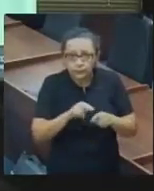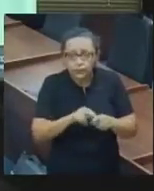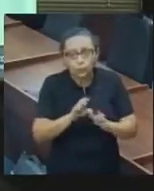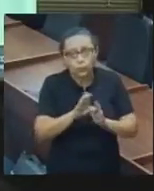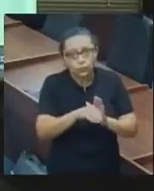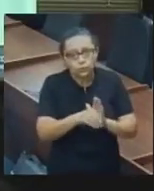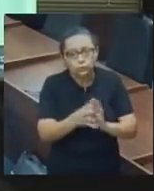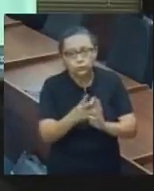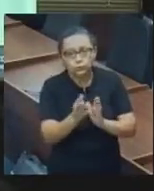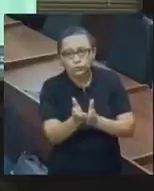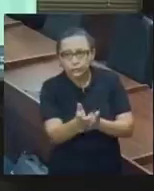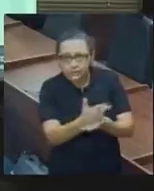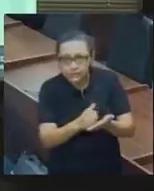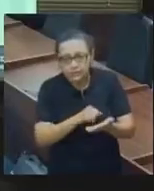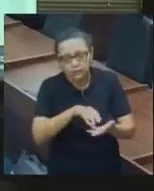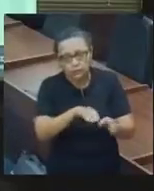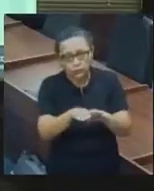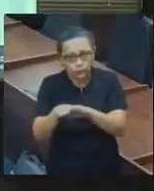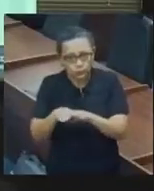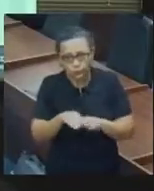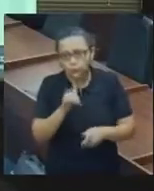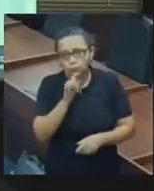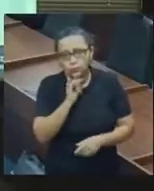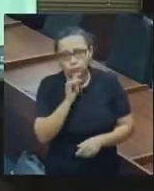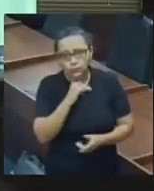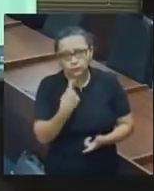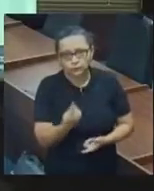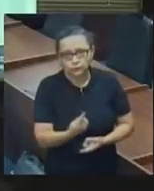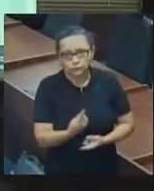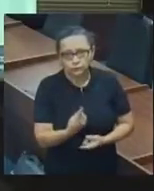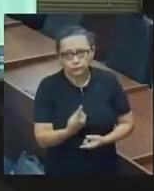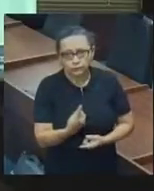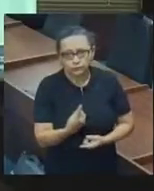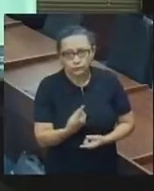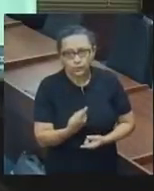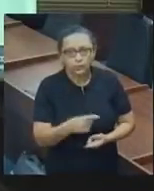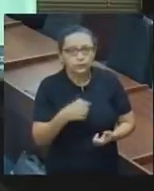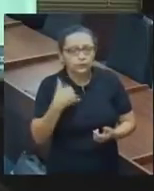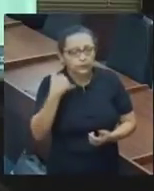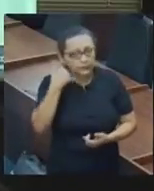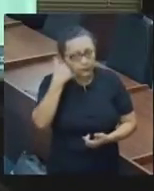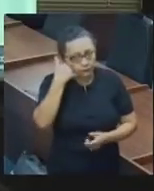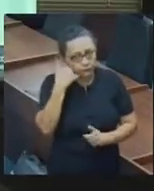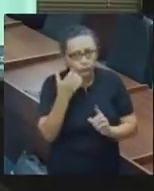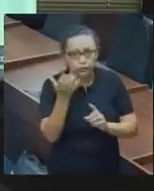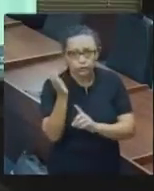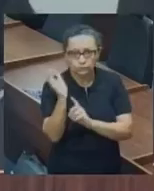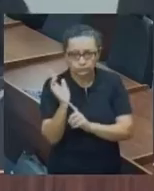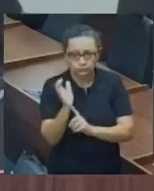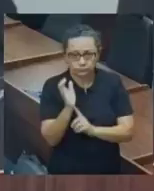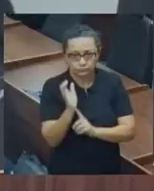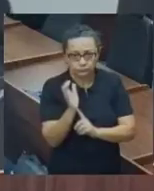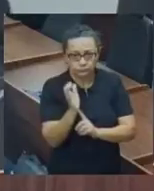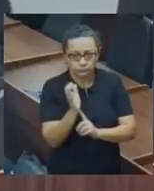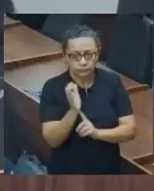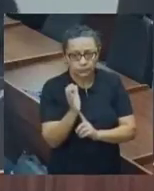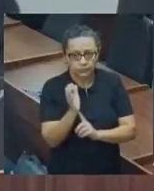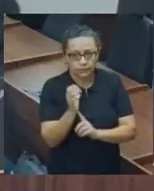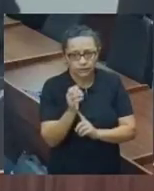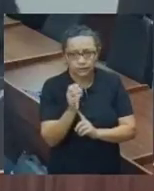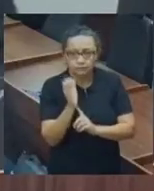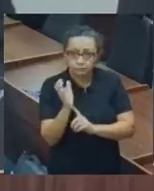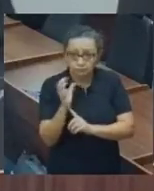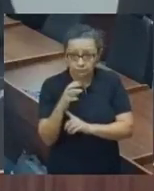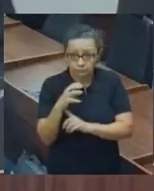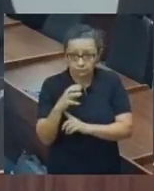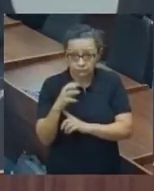desenho universal então por exemplo um orelhão neodi leão mais baixo para uma